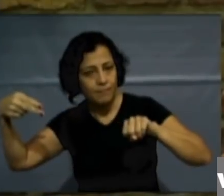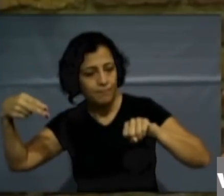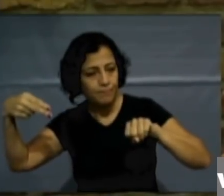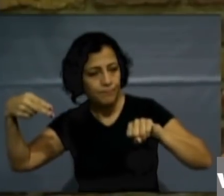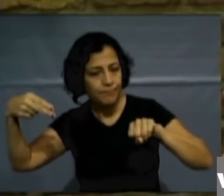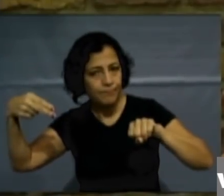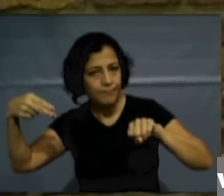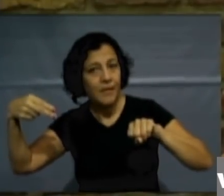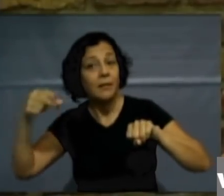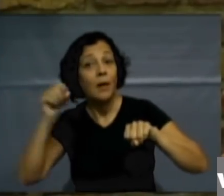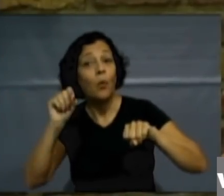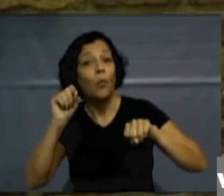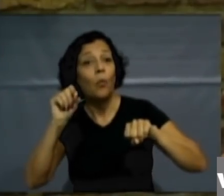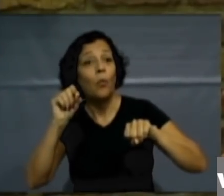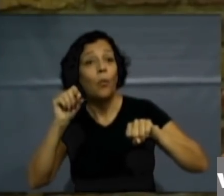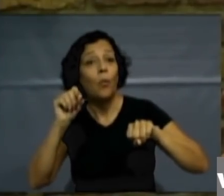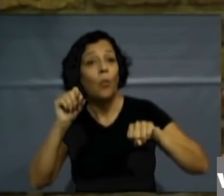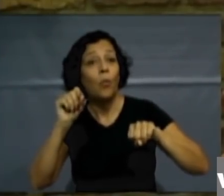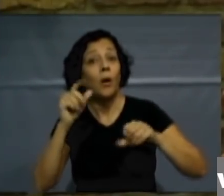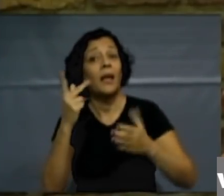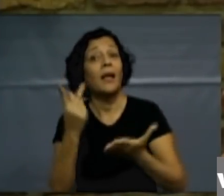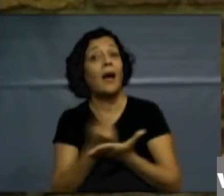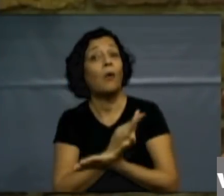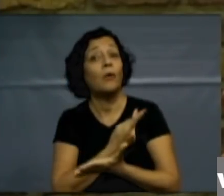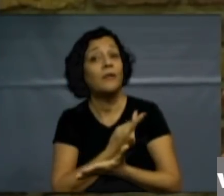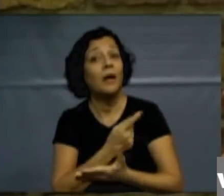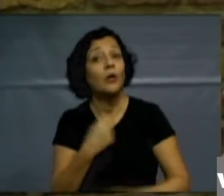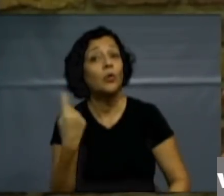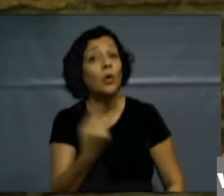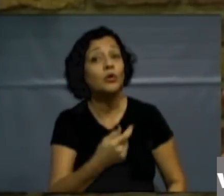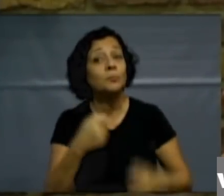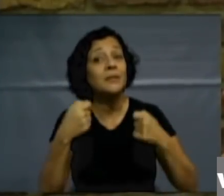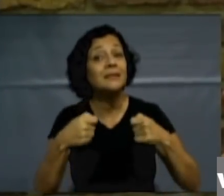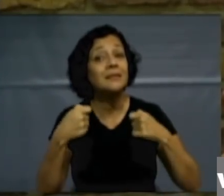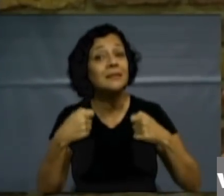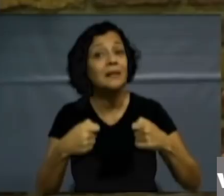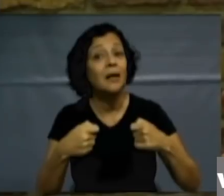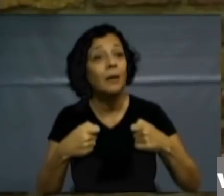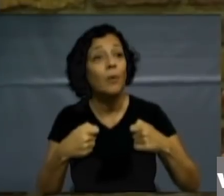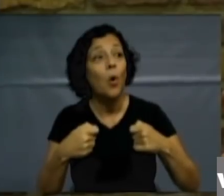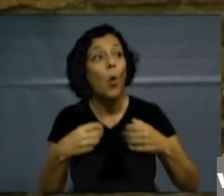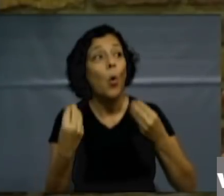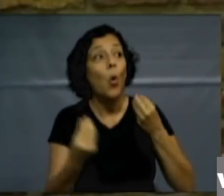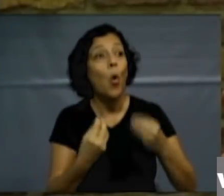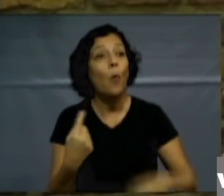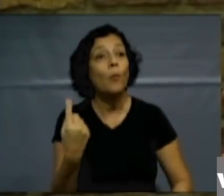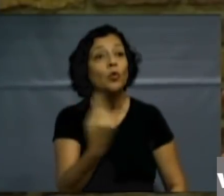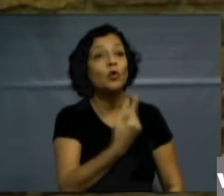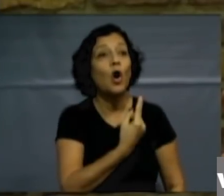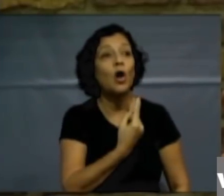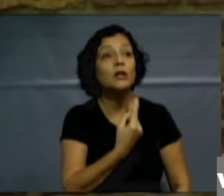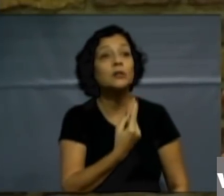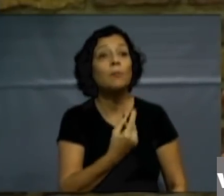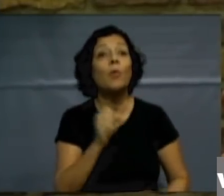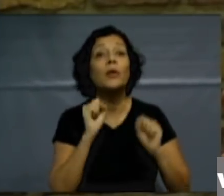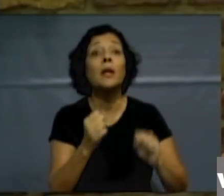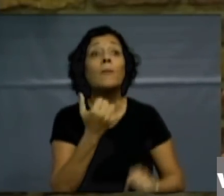Vem ter esse processo. Então, a gente precisa se colocar. Como que está o nosso nível de perdão?